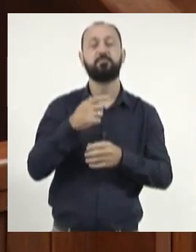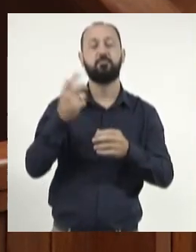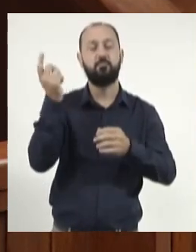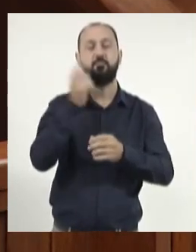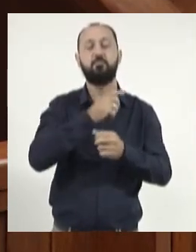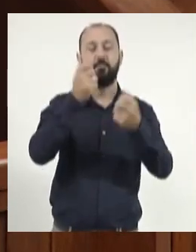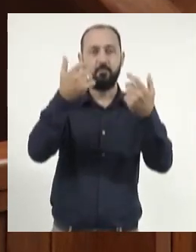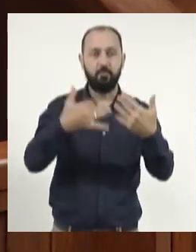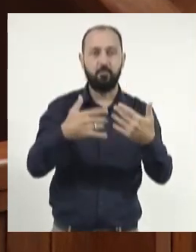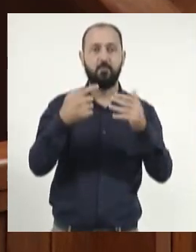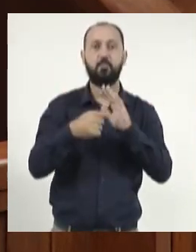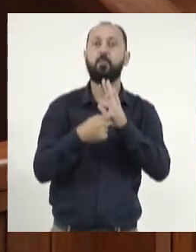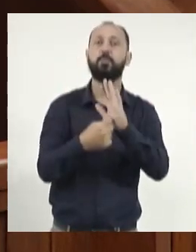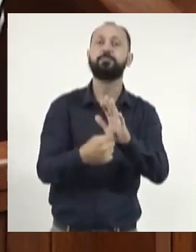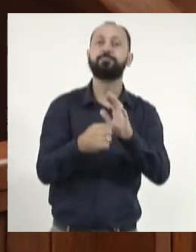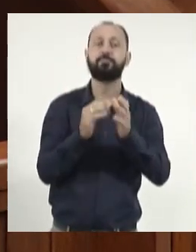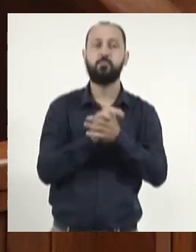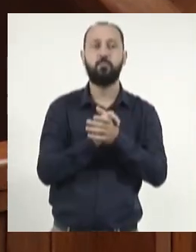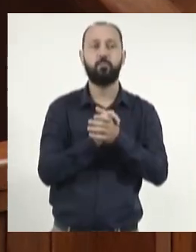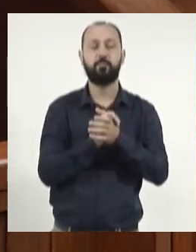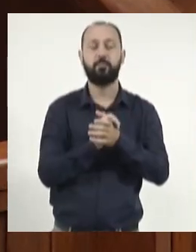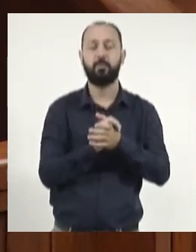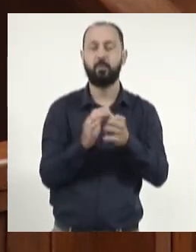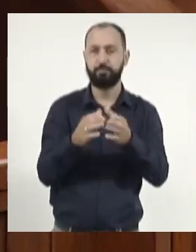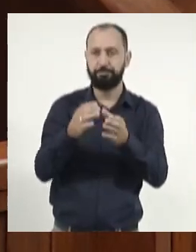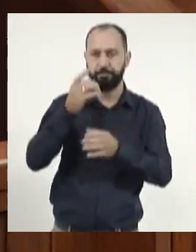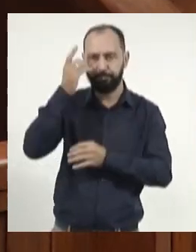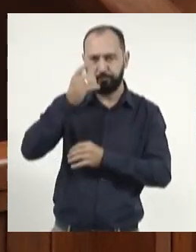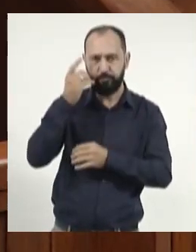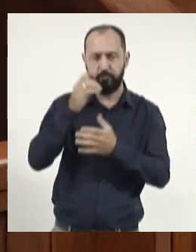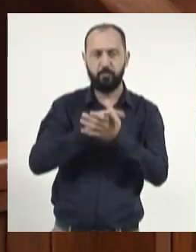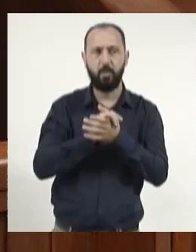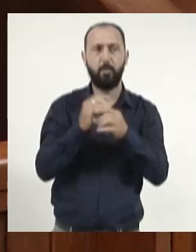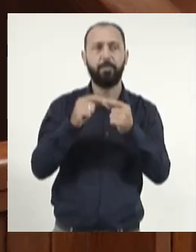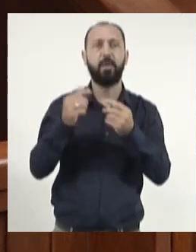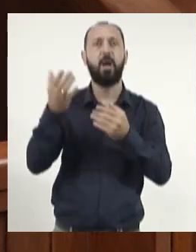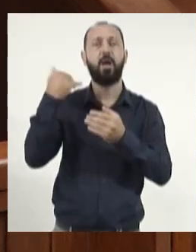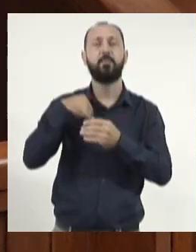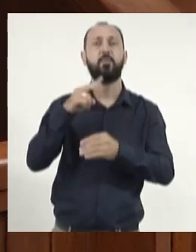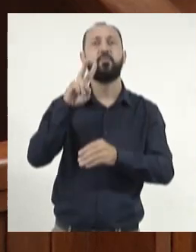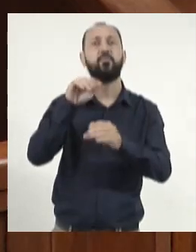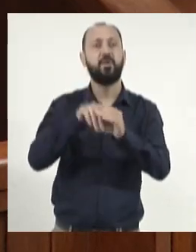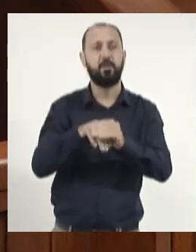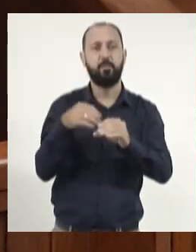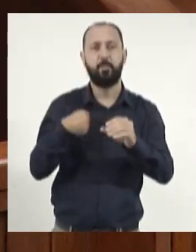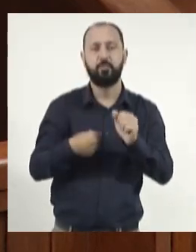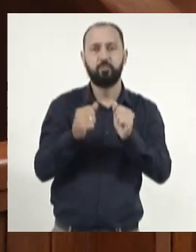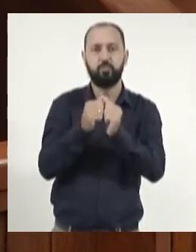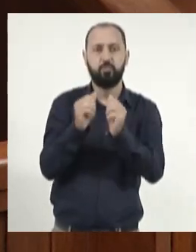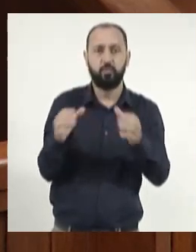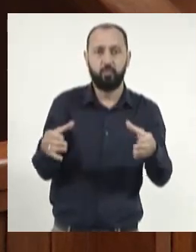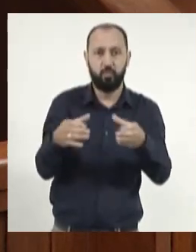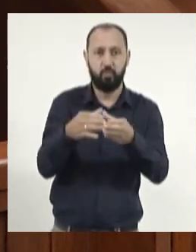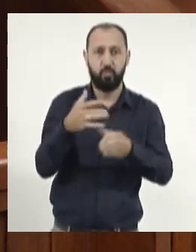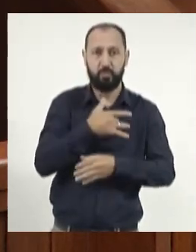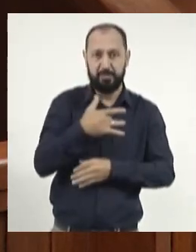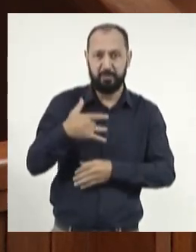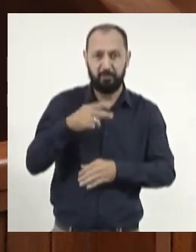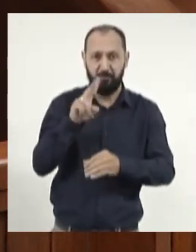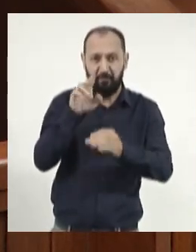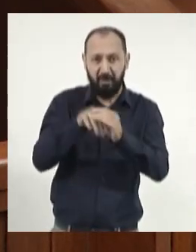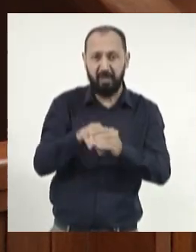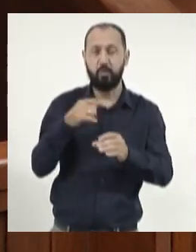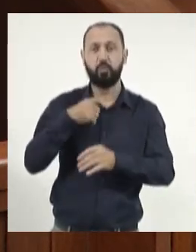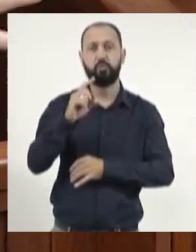propriedade em repassar isso aos nobres deputados, porque à época, como vereadora e integrante da Comissão de Saúde da Câmara de Vereadores